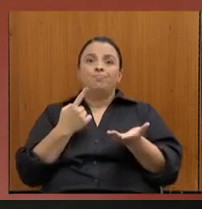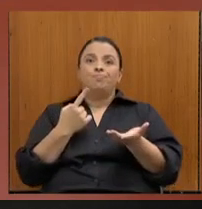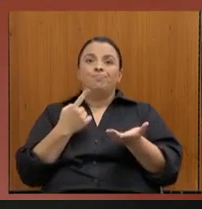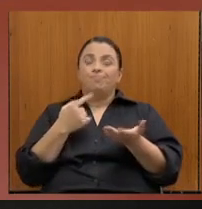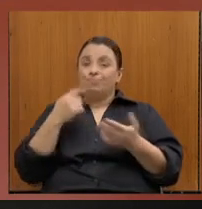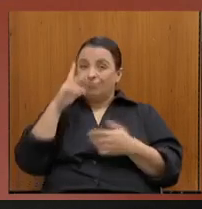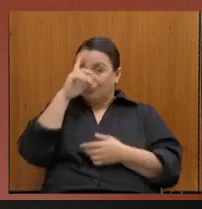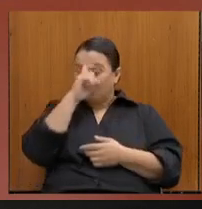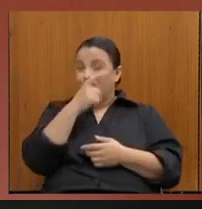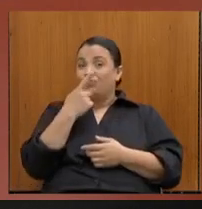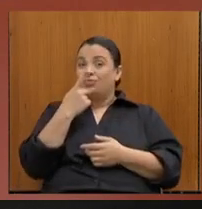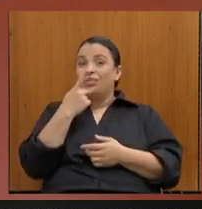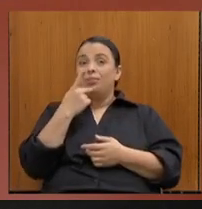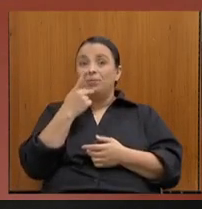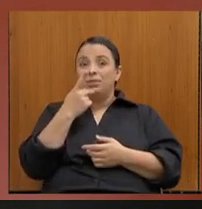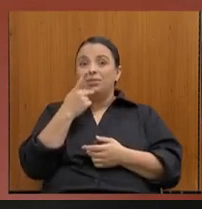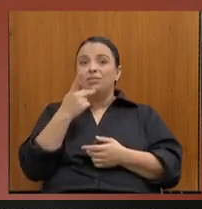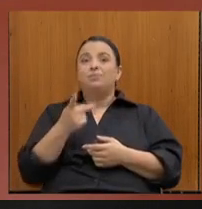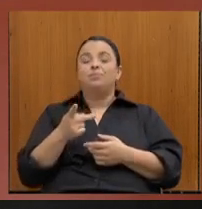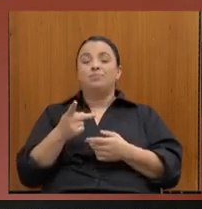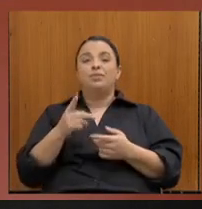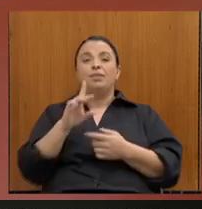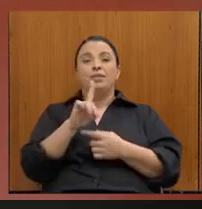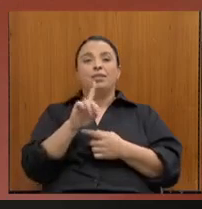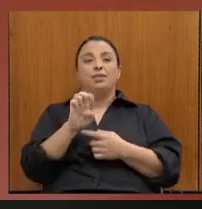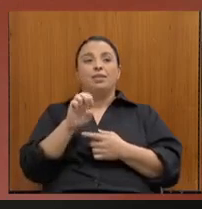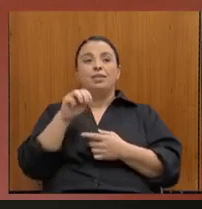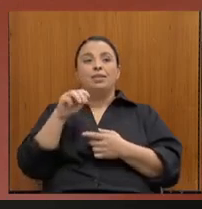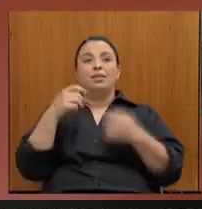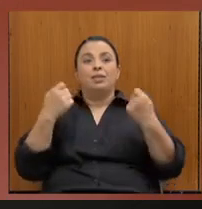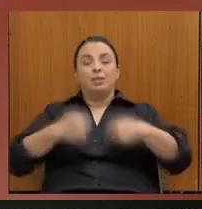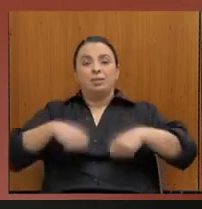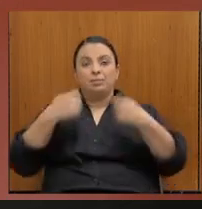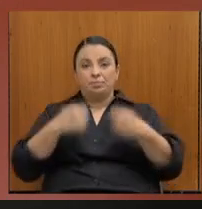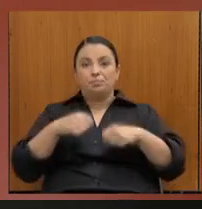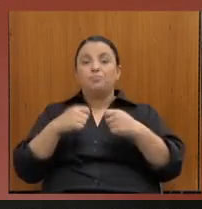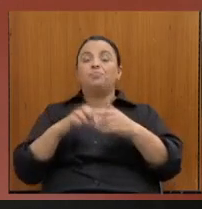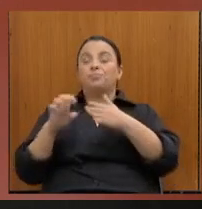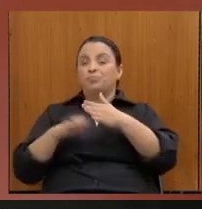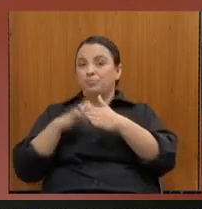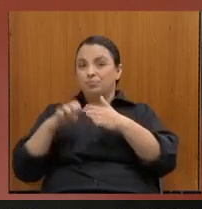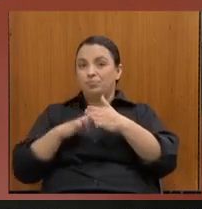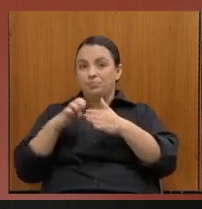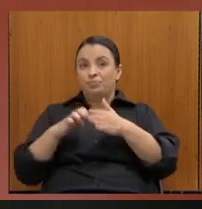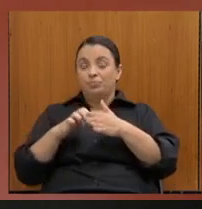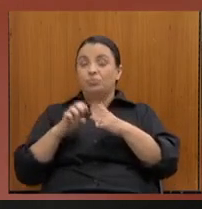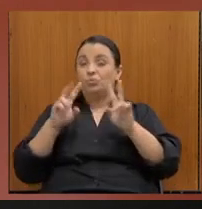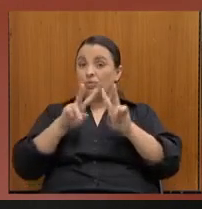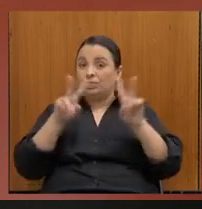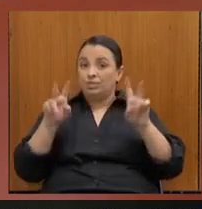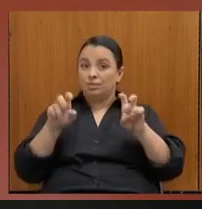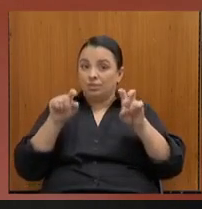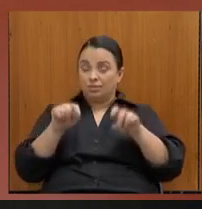empresariais nesse país que atravessa grandes dificuldades energéticas